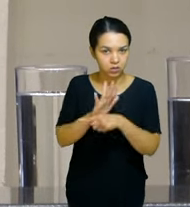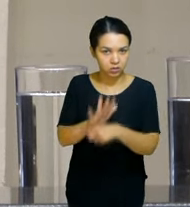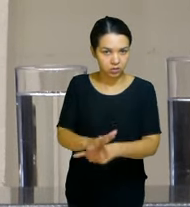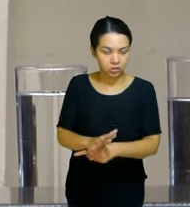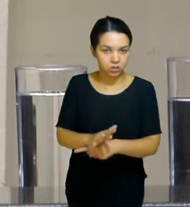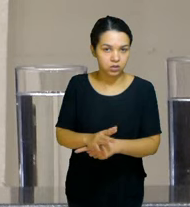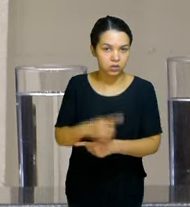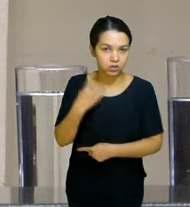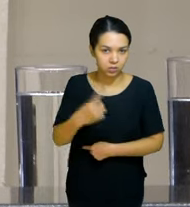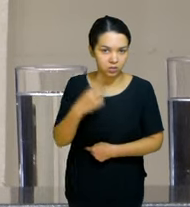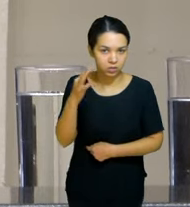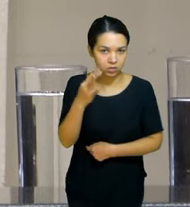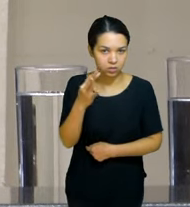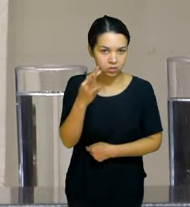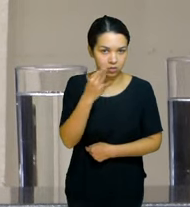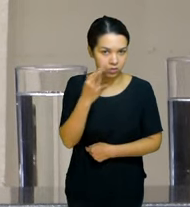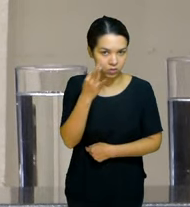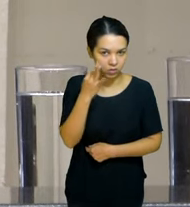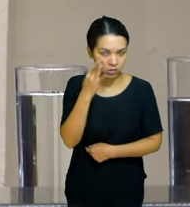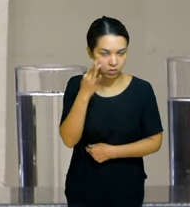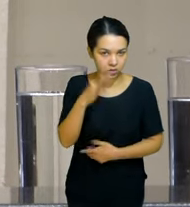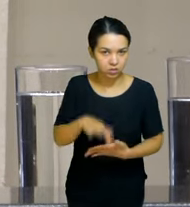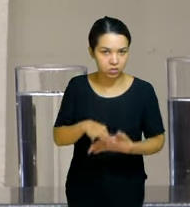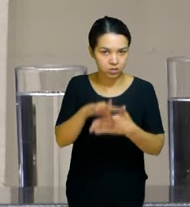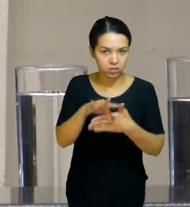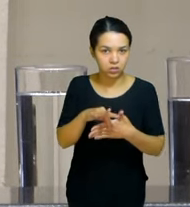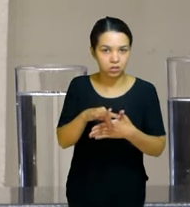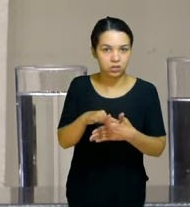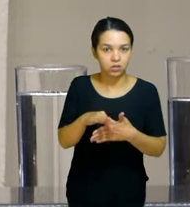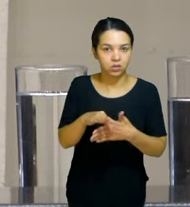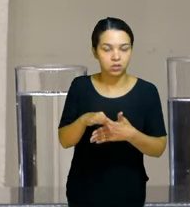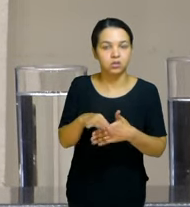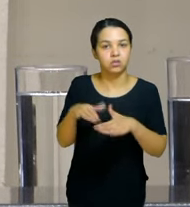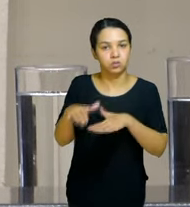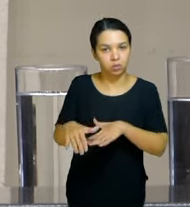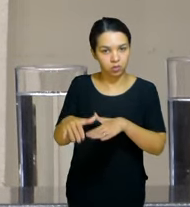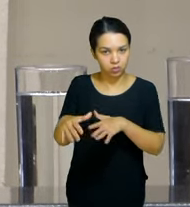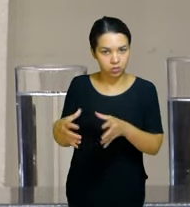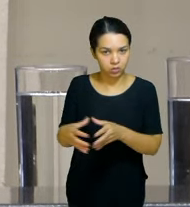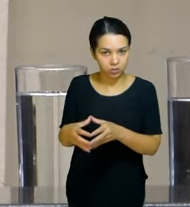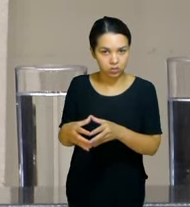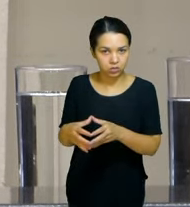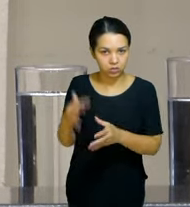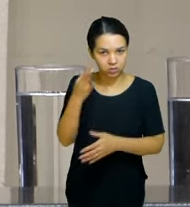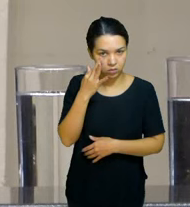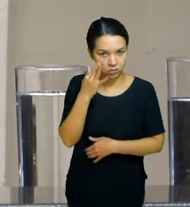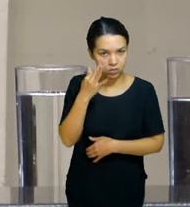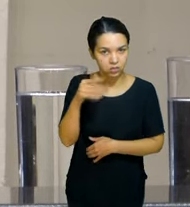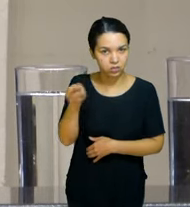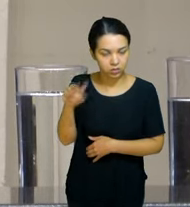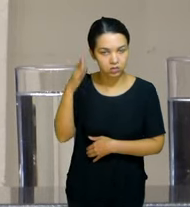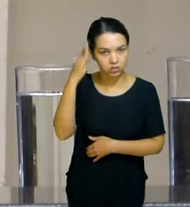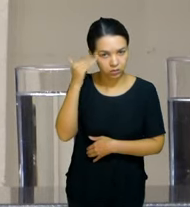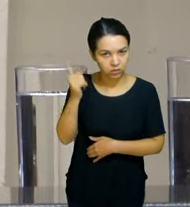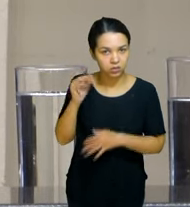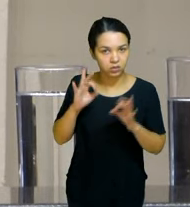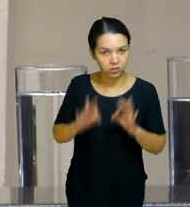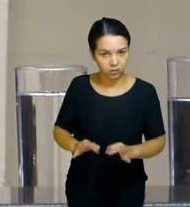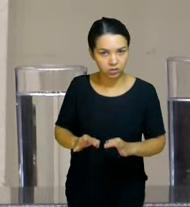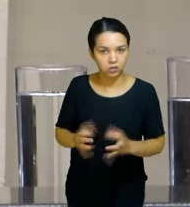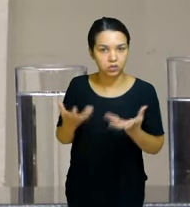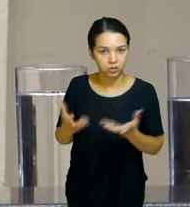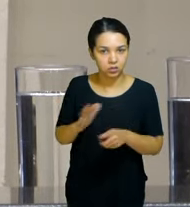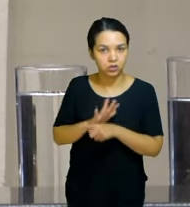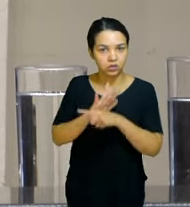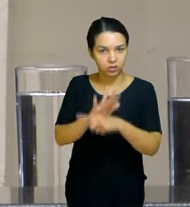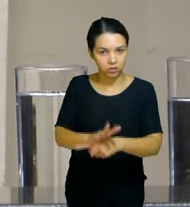deputado Fernando Kreller é o nosso grande líder desse movimento, e Fernando Kreller, tenho certeza, que está à disposição para fazer